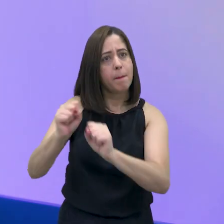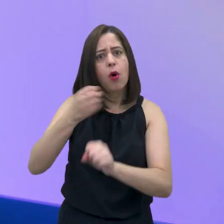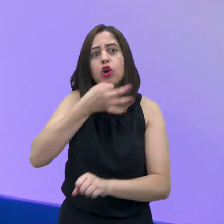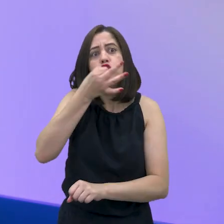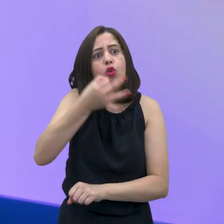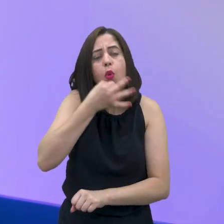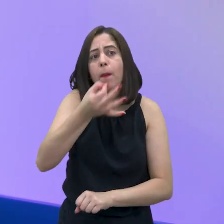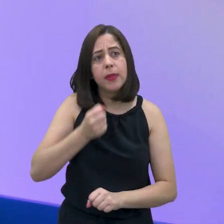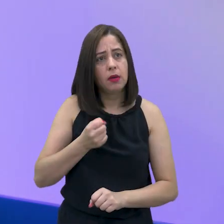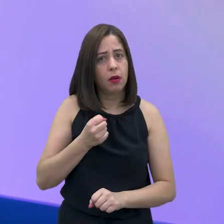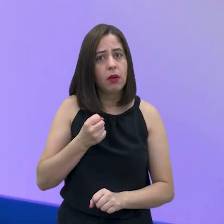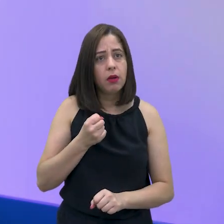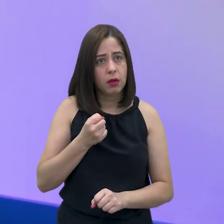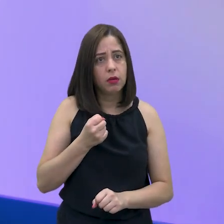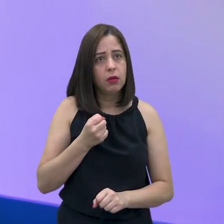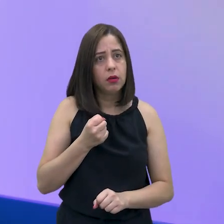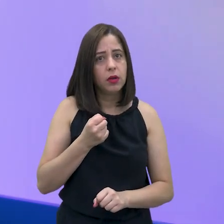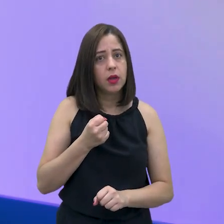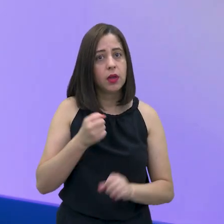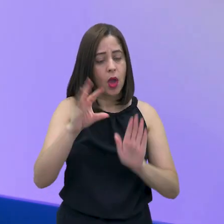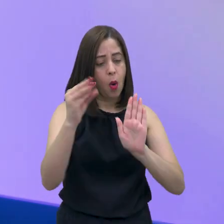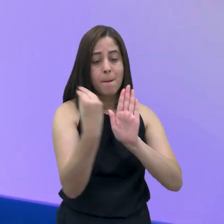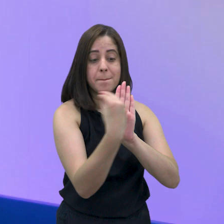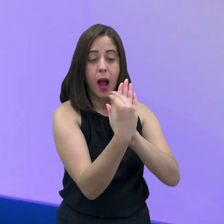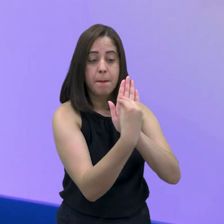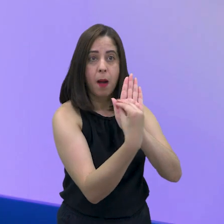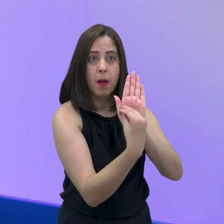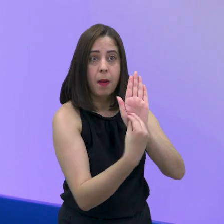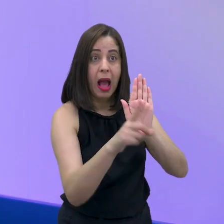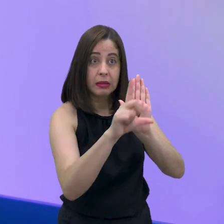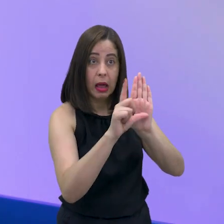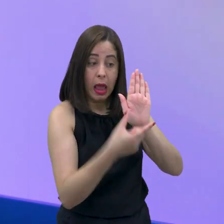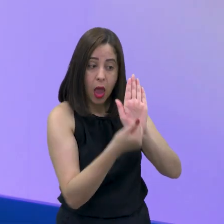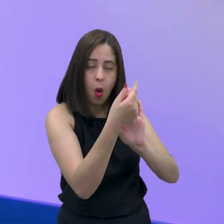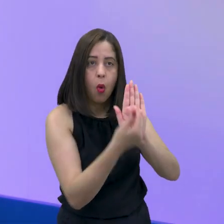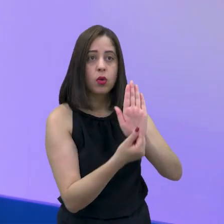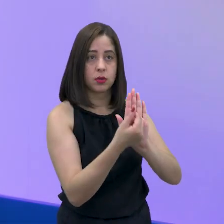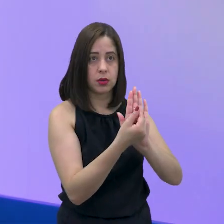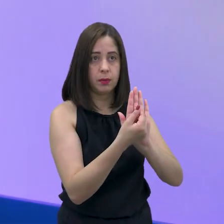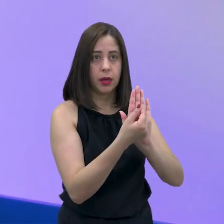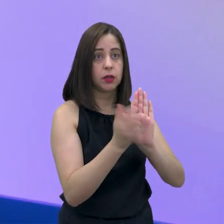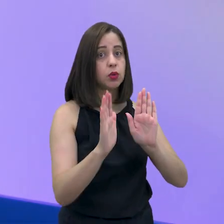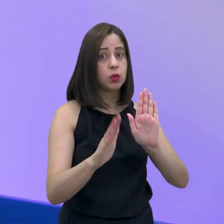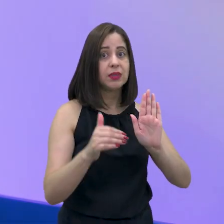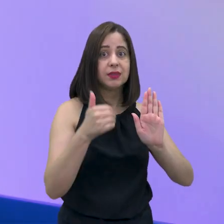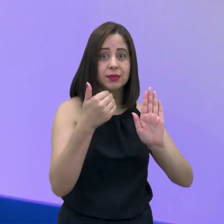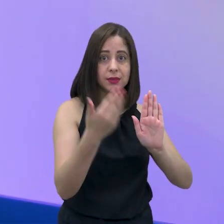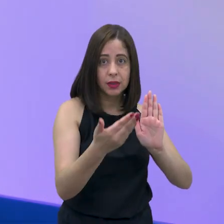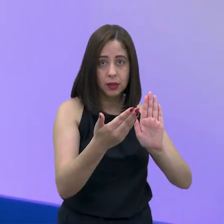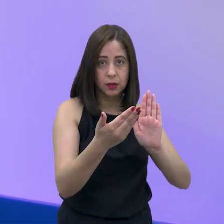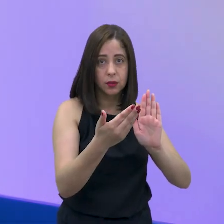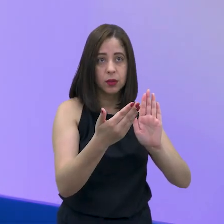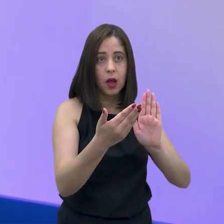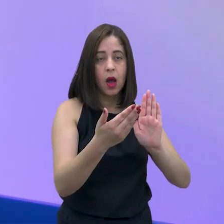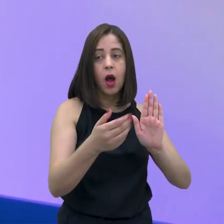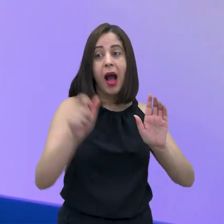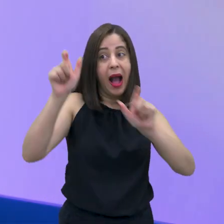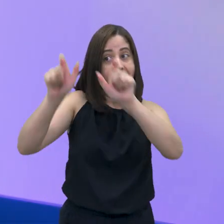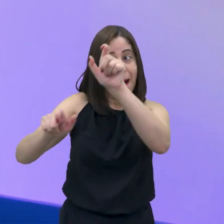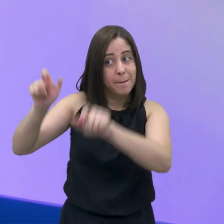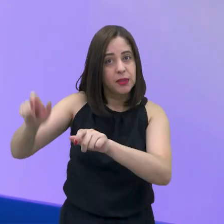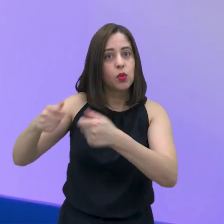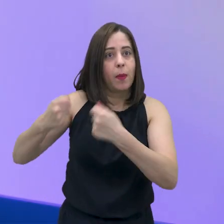pode fazer constar uma demanda sua para que seja colocada na lei orçamentária. Então, nós só precisamos de